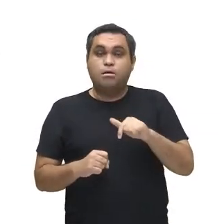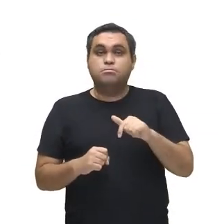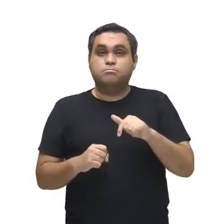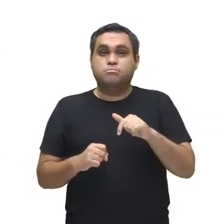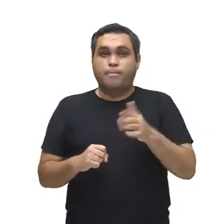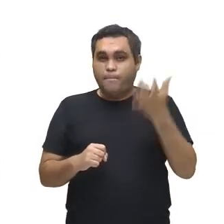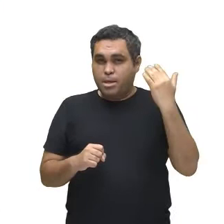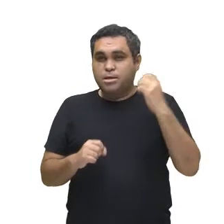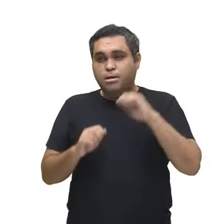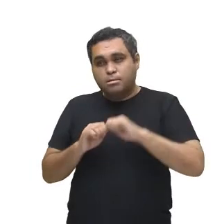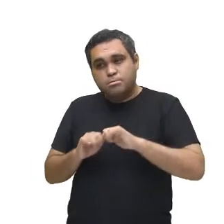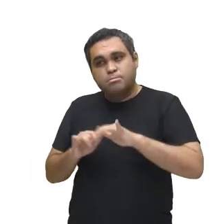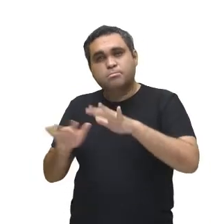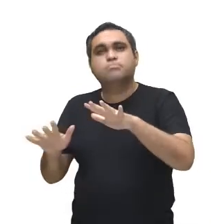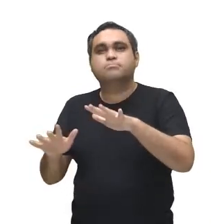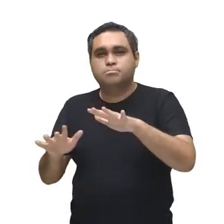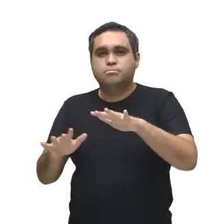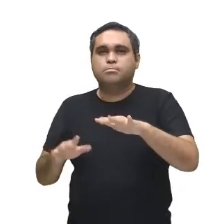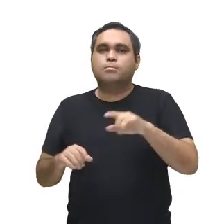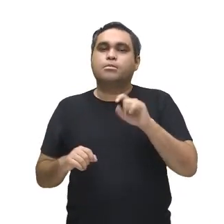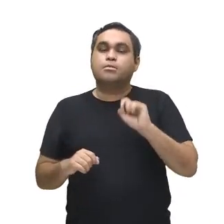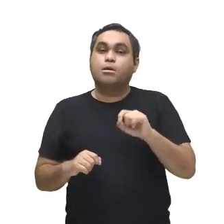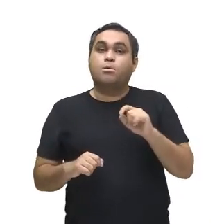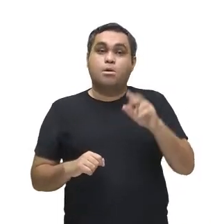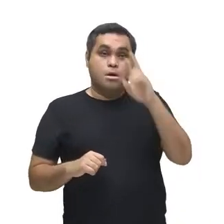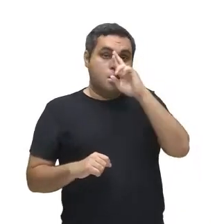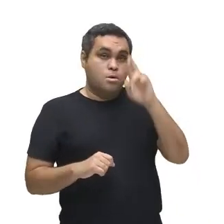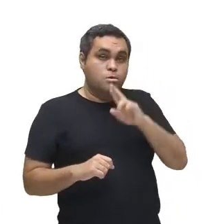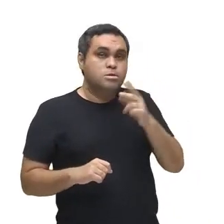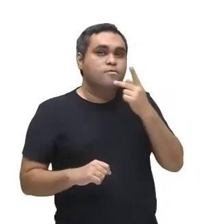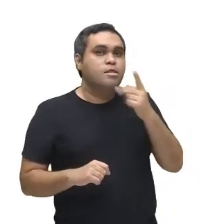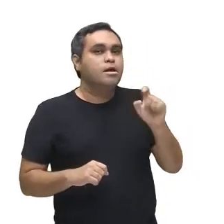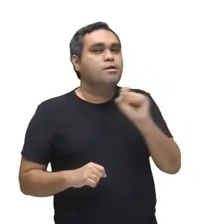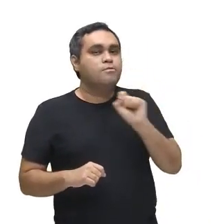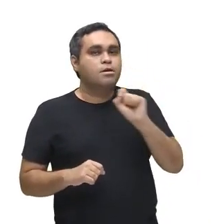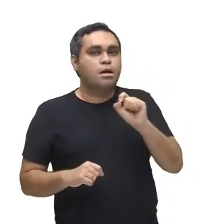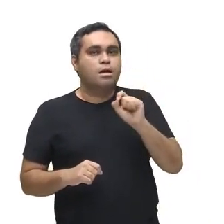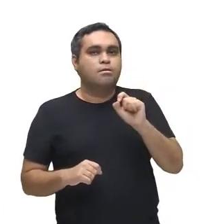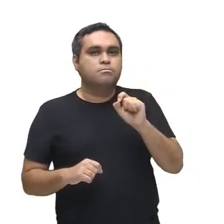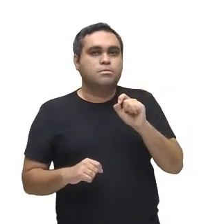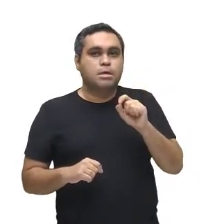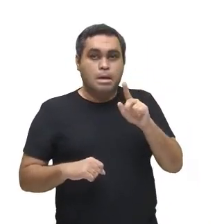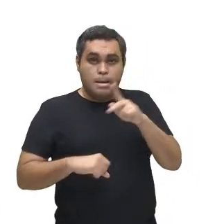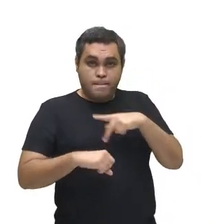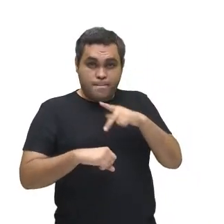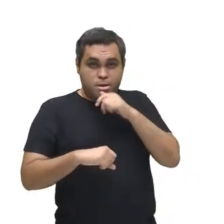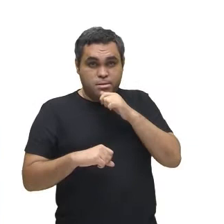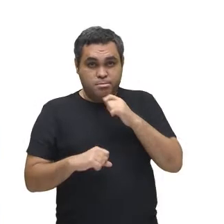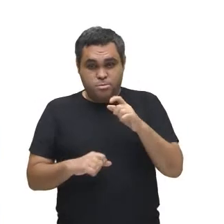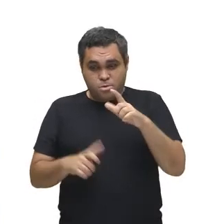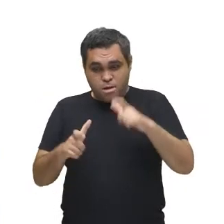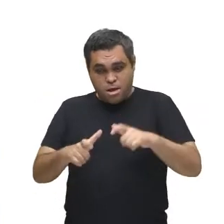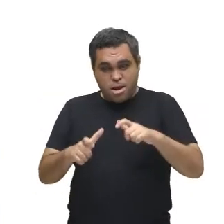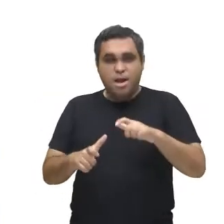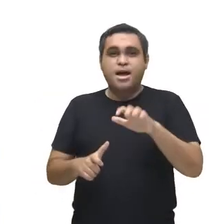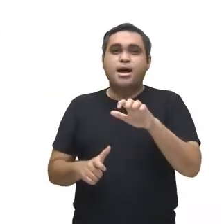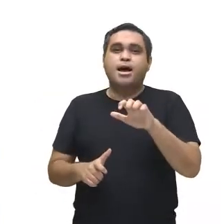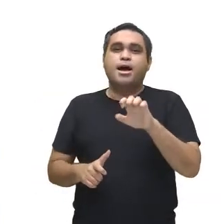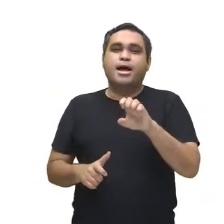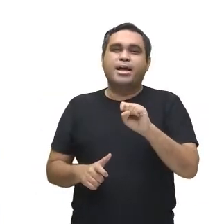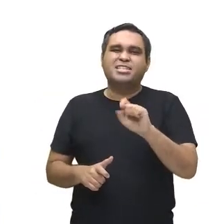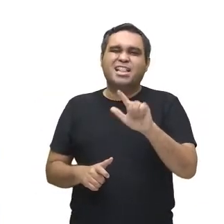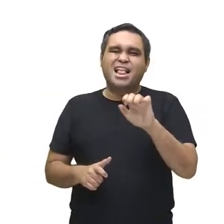chamado pan-eslavismo. O que seria o pan-eslavismo? A reunião dos países de origem eslavos e uma